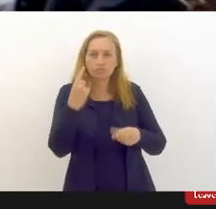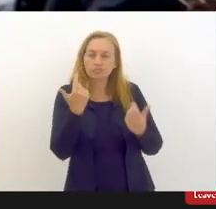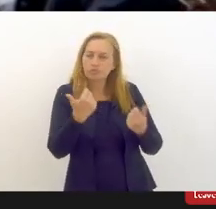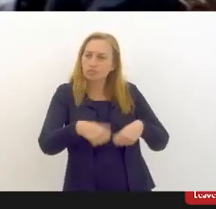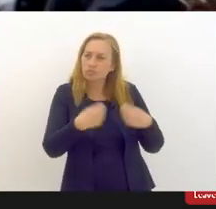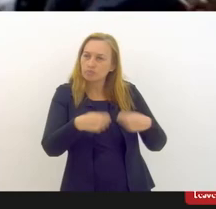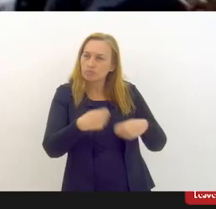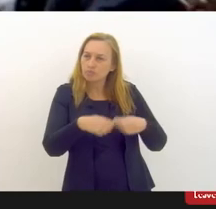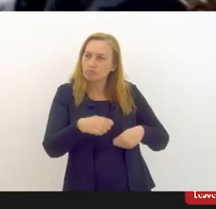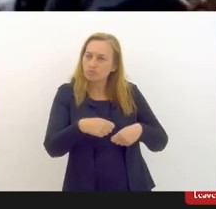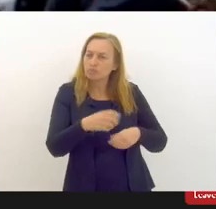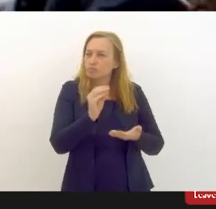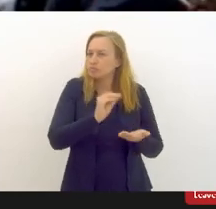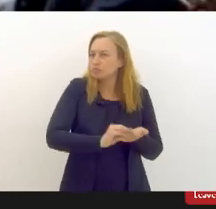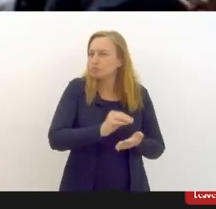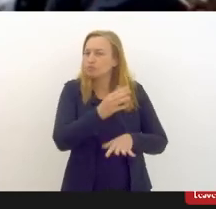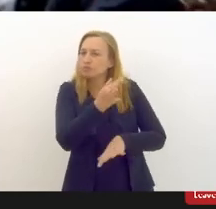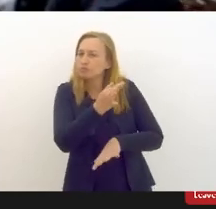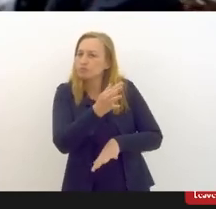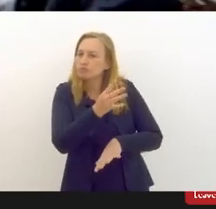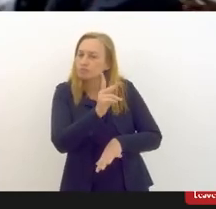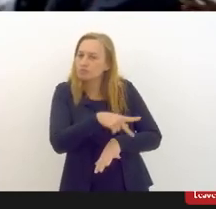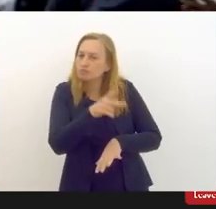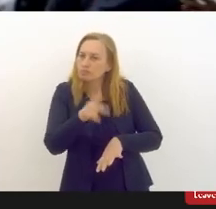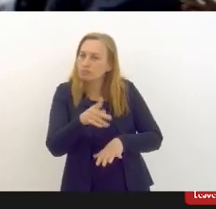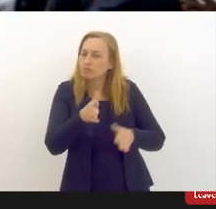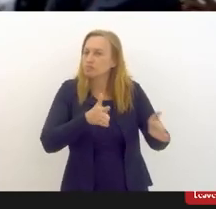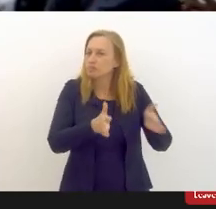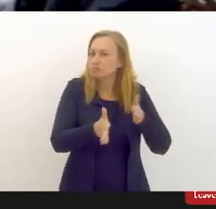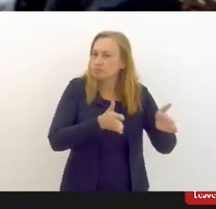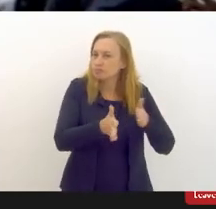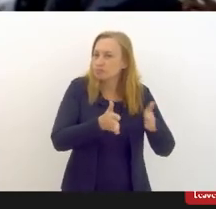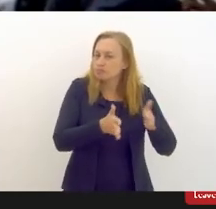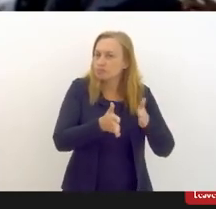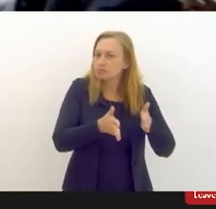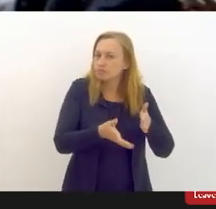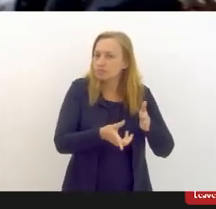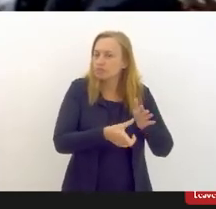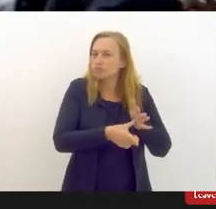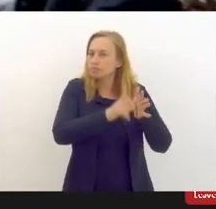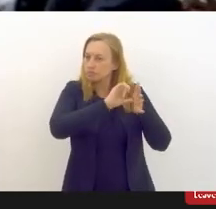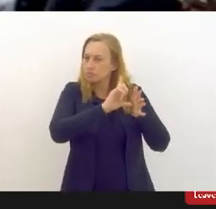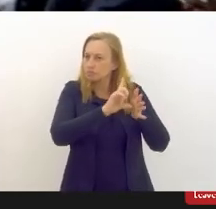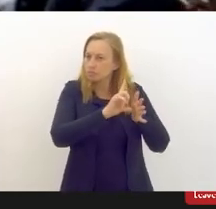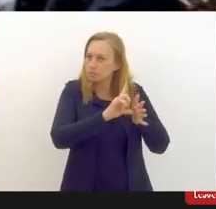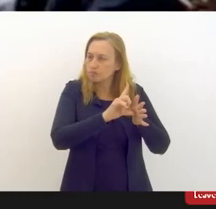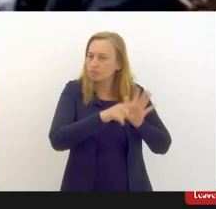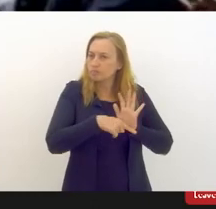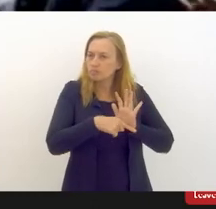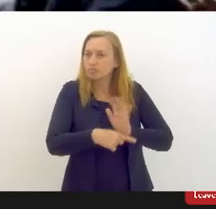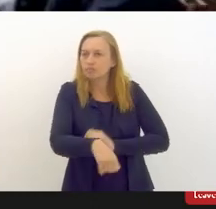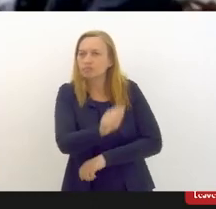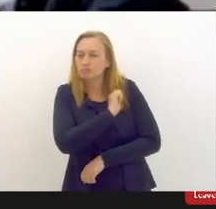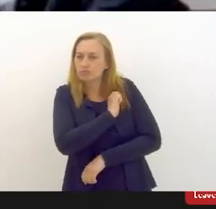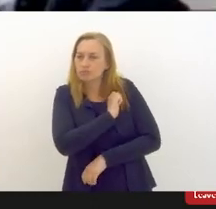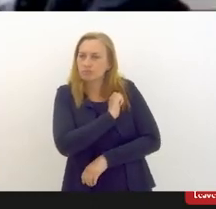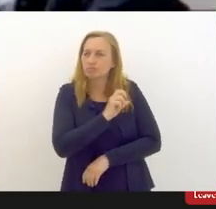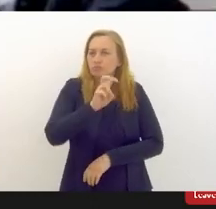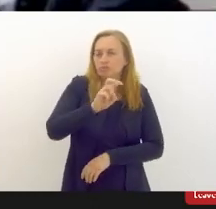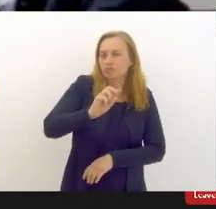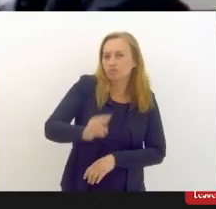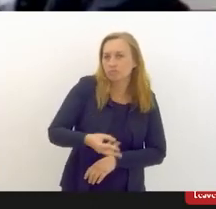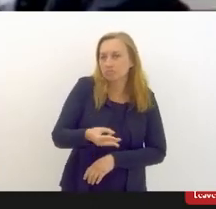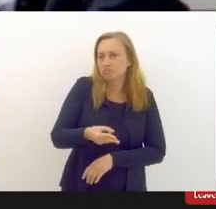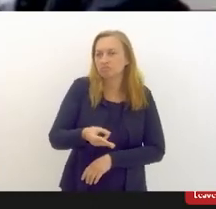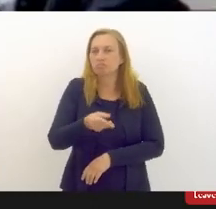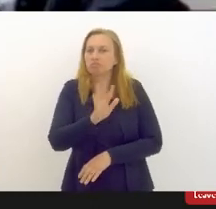essas vacâncias do período anterior, daquelas vacâncias surgidas anteriormente ao regime de recuperação fiscal, e dá em torno de 5 mil, mais ou